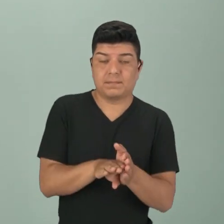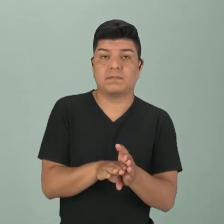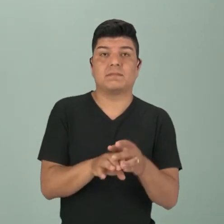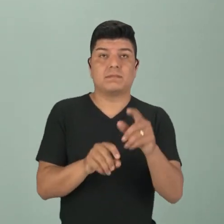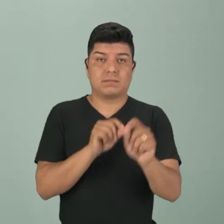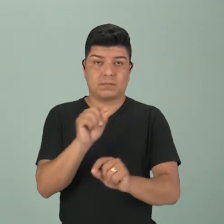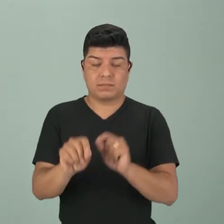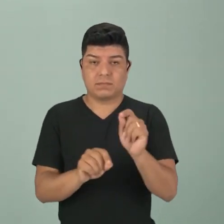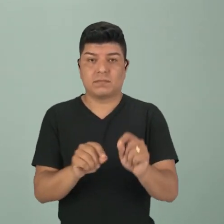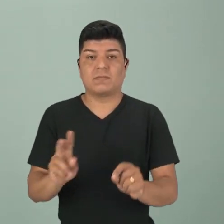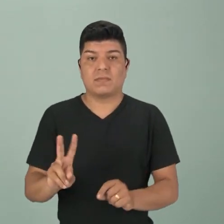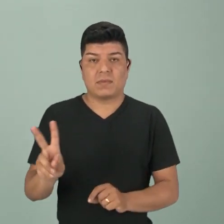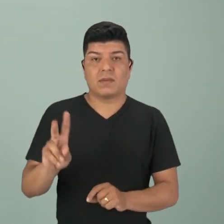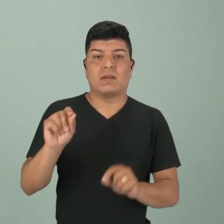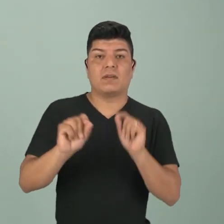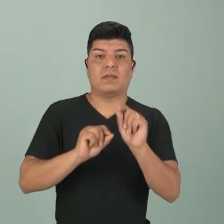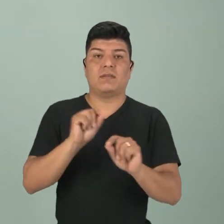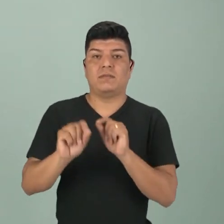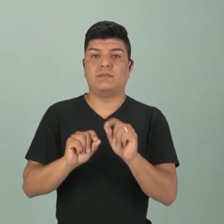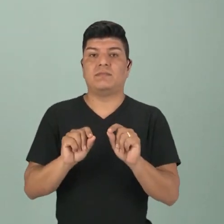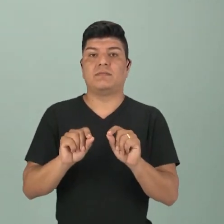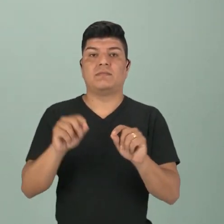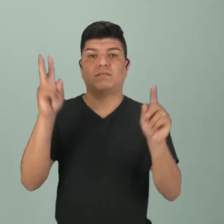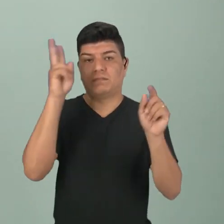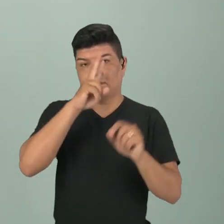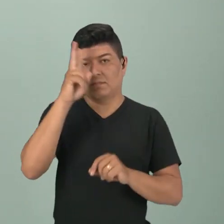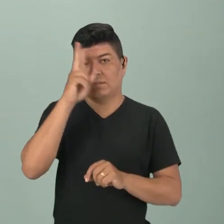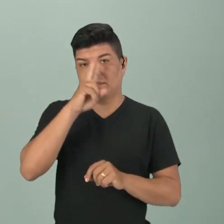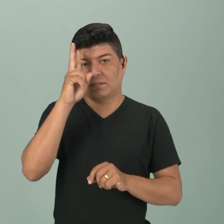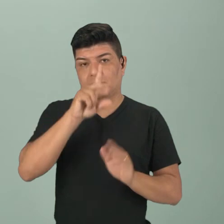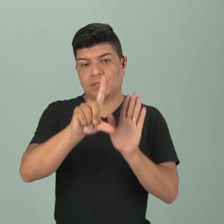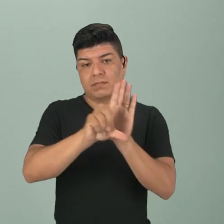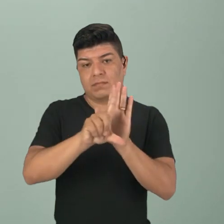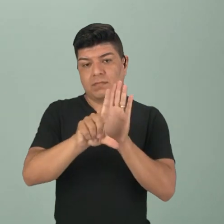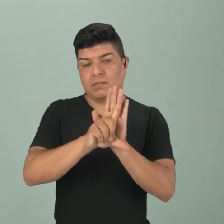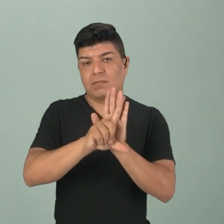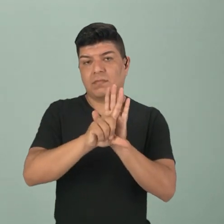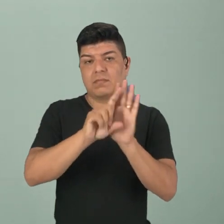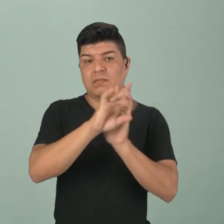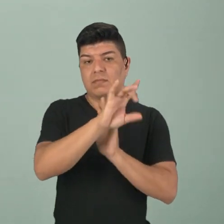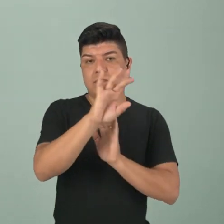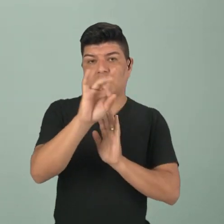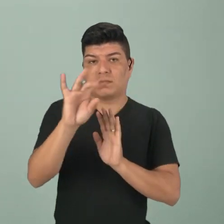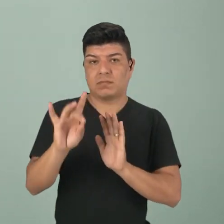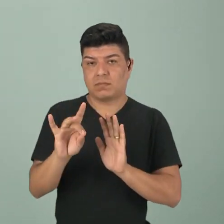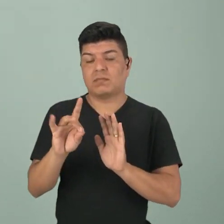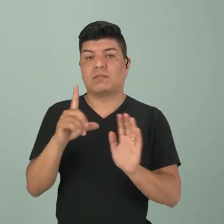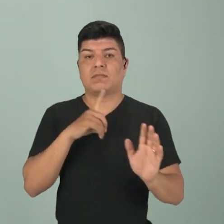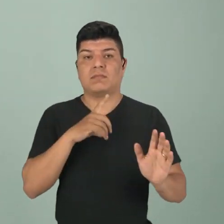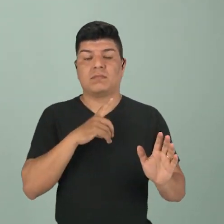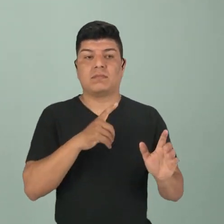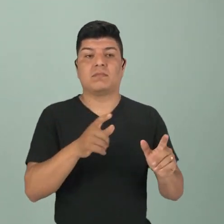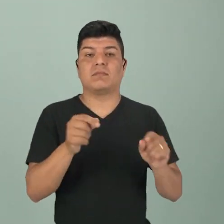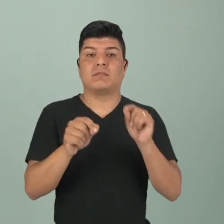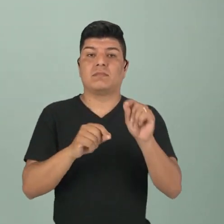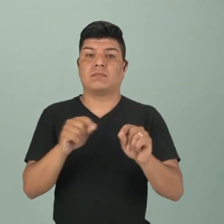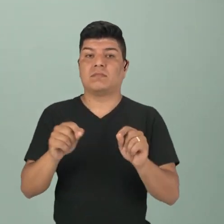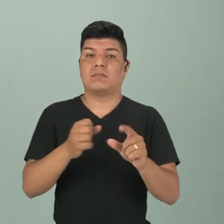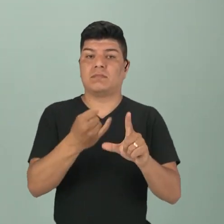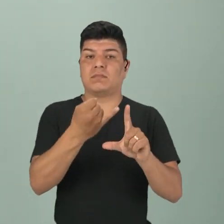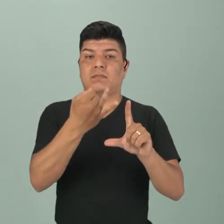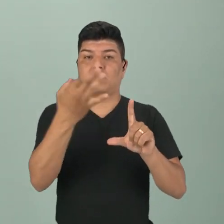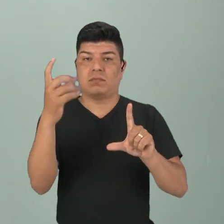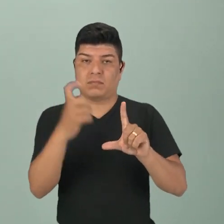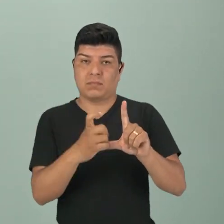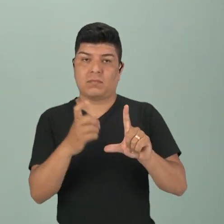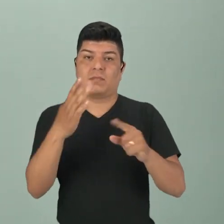que uma função é válida, nós devemos lembrar das leis, das definições, né, das propriedades também dos logaritmos. Isso vai